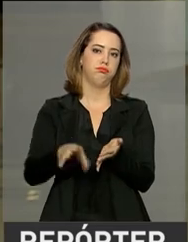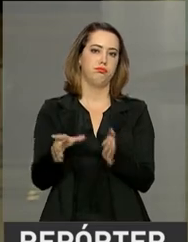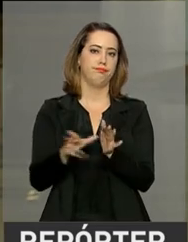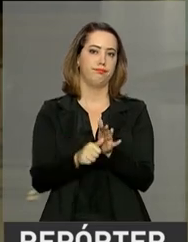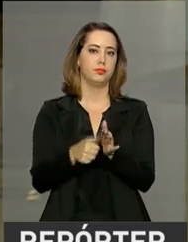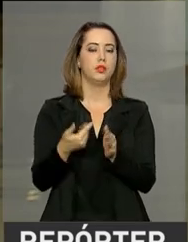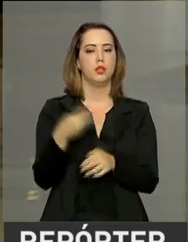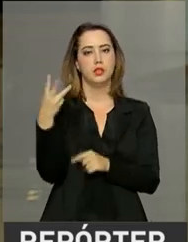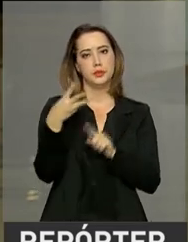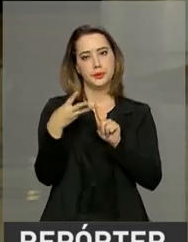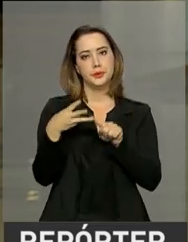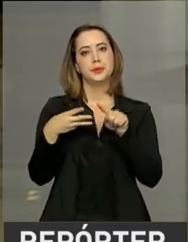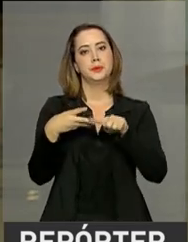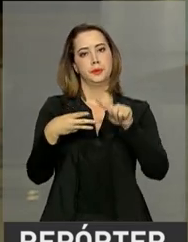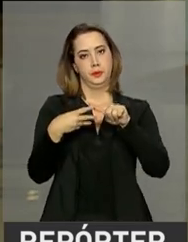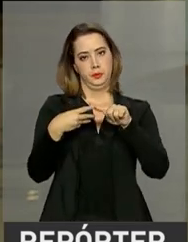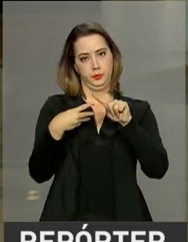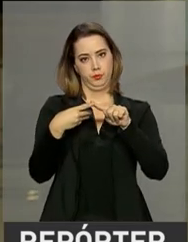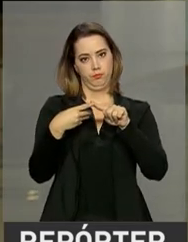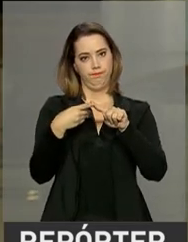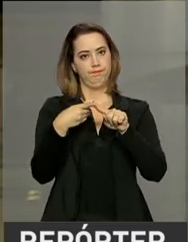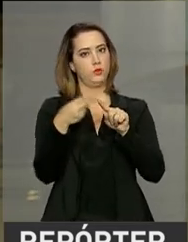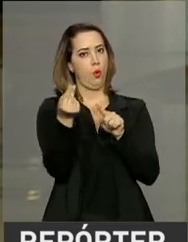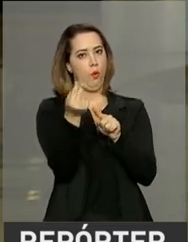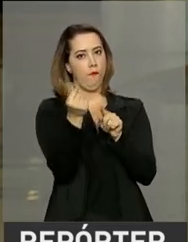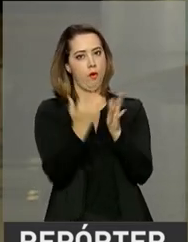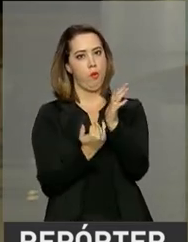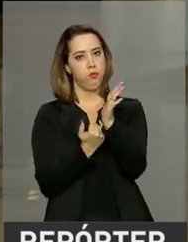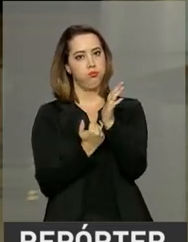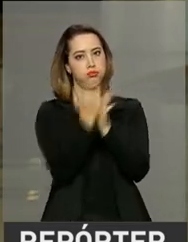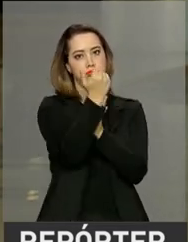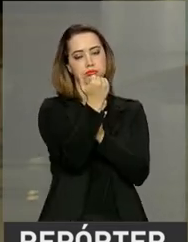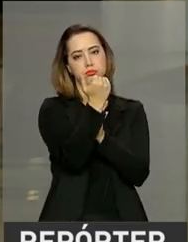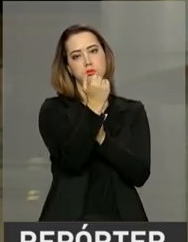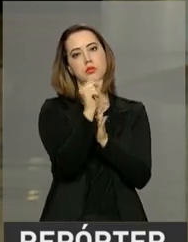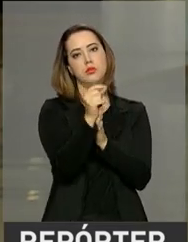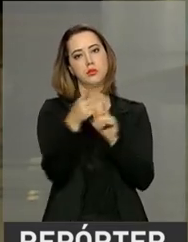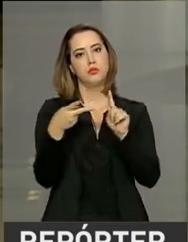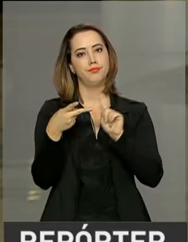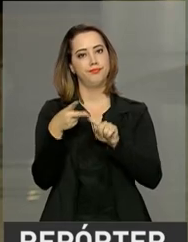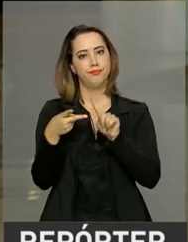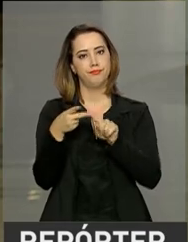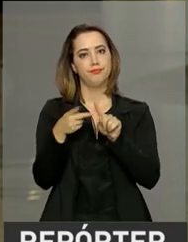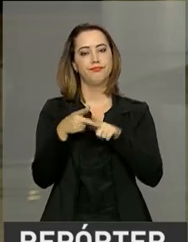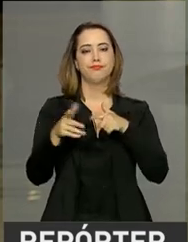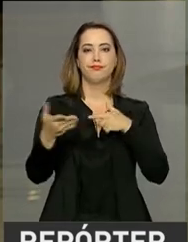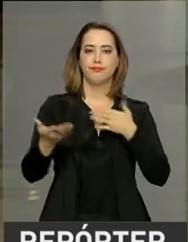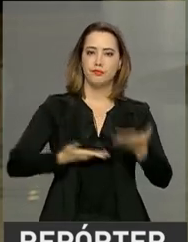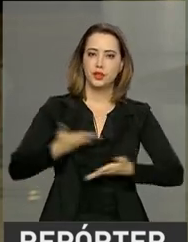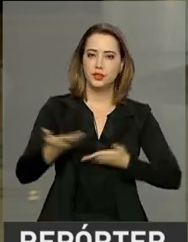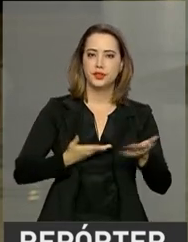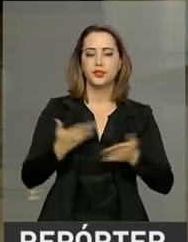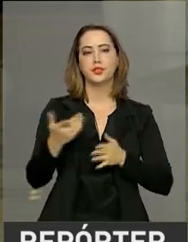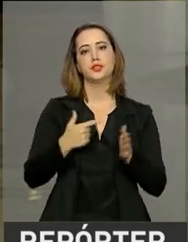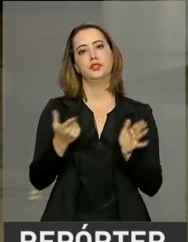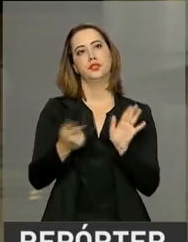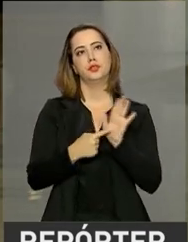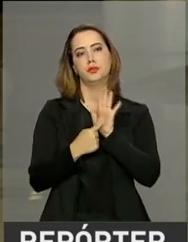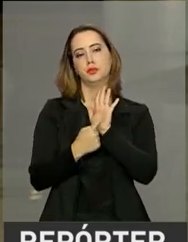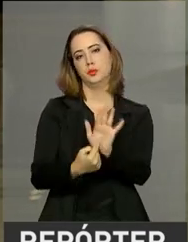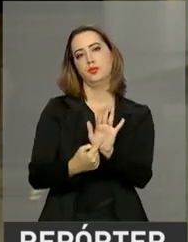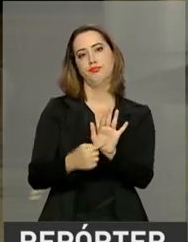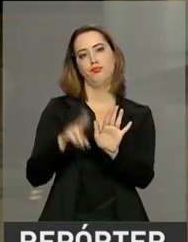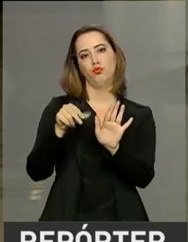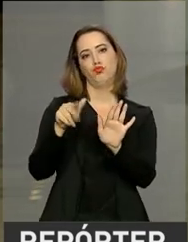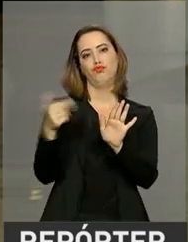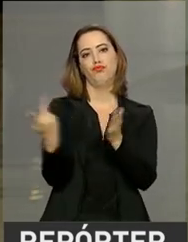três tipos de fraudes superfaturamento de contratos serviços e projetos culturais que foram propostos mas